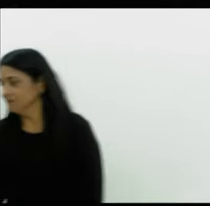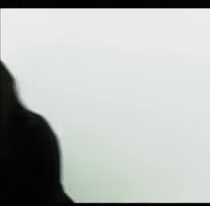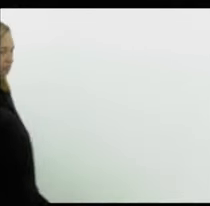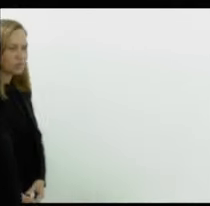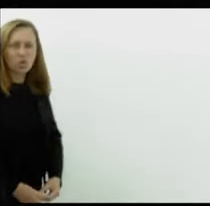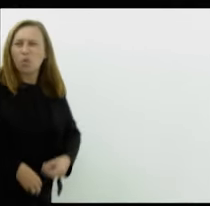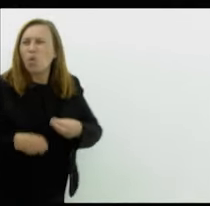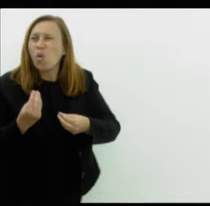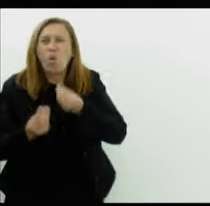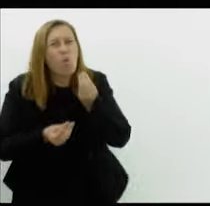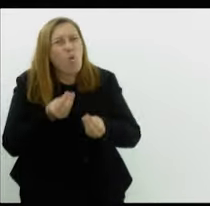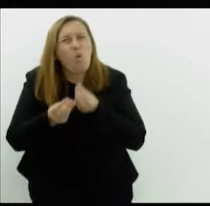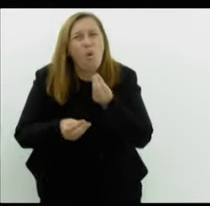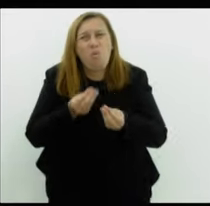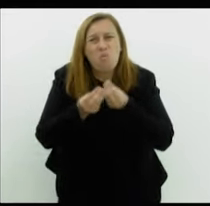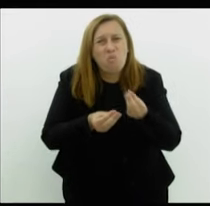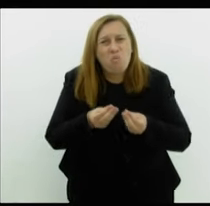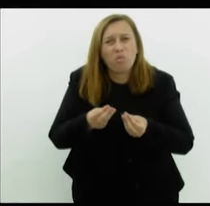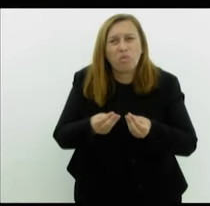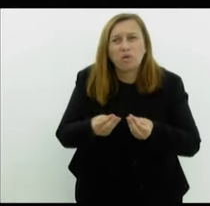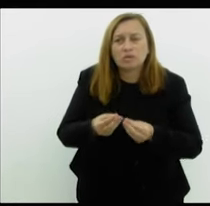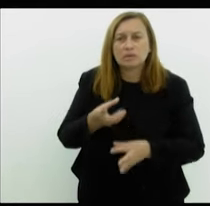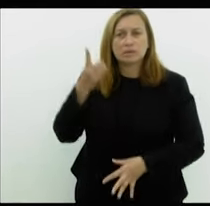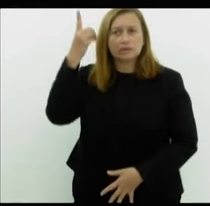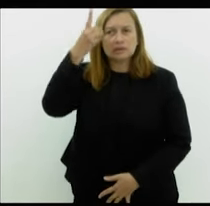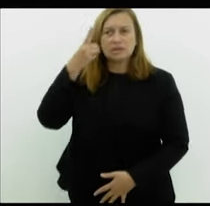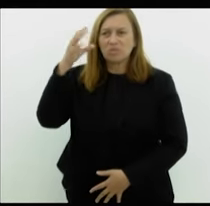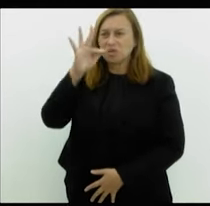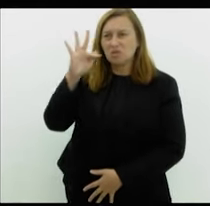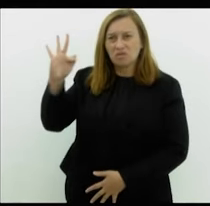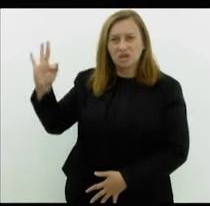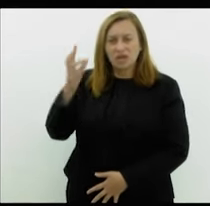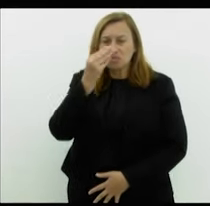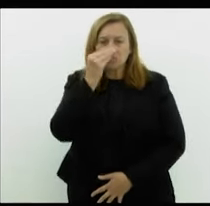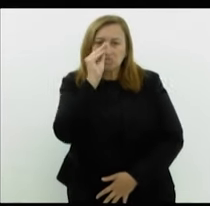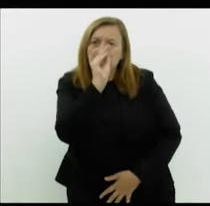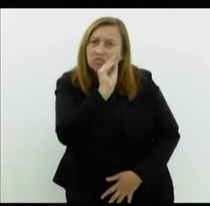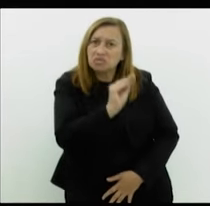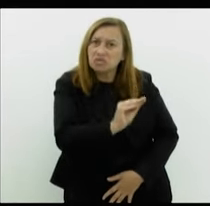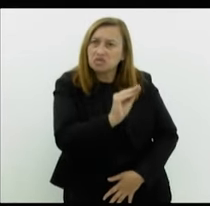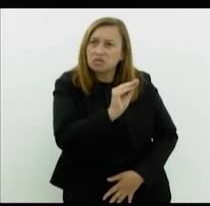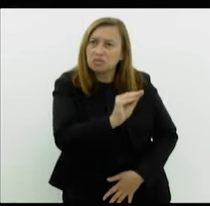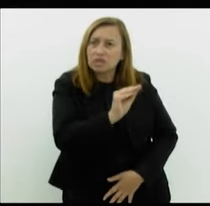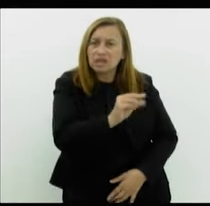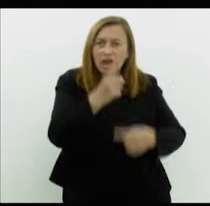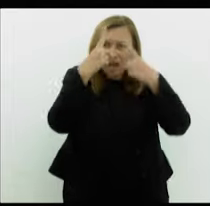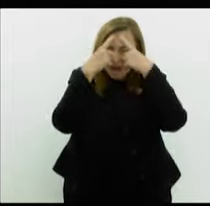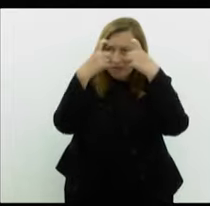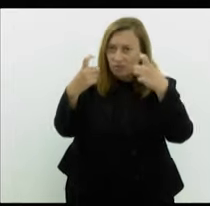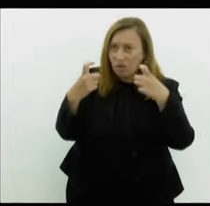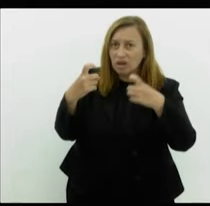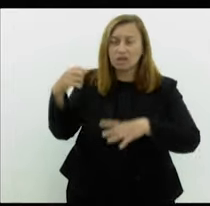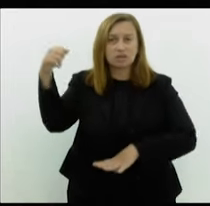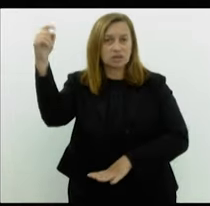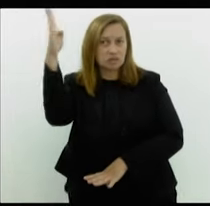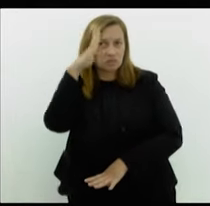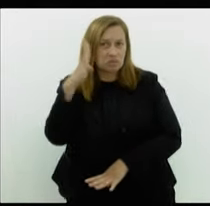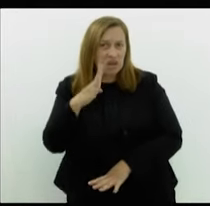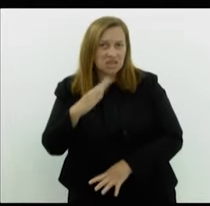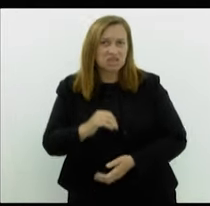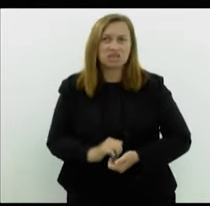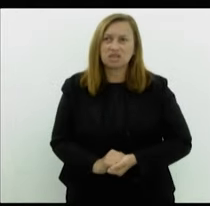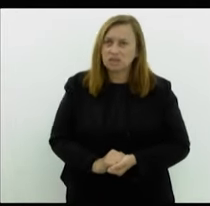Como é que pode um deputado federal menosprezar a violência existente no Brasil desta maneira,